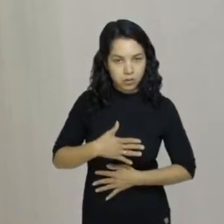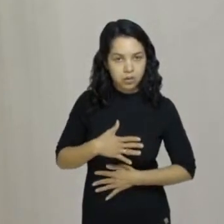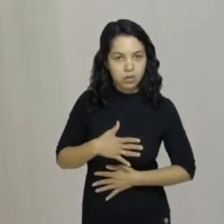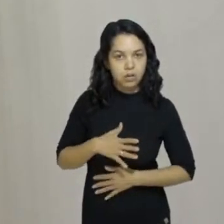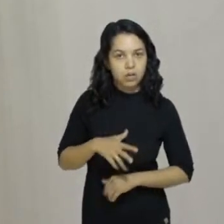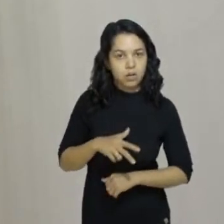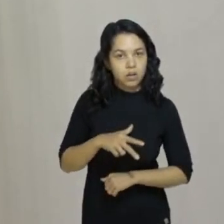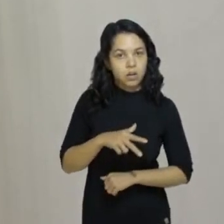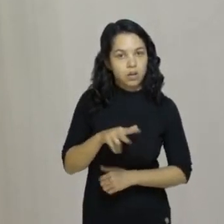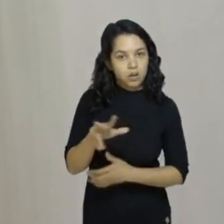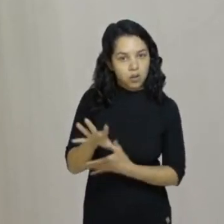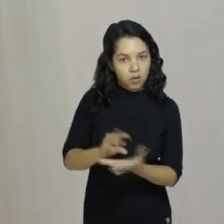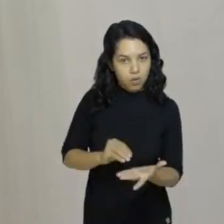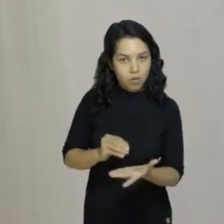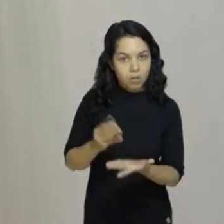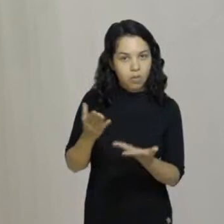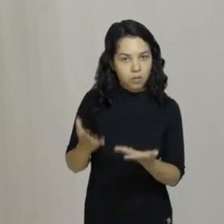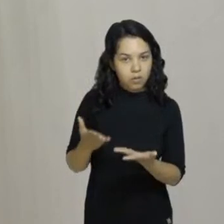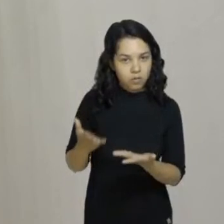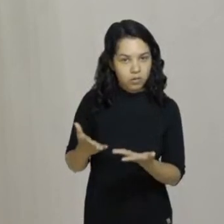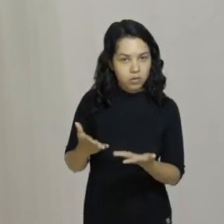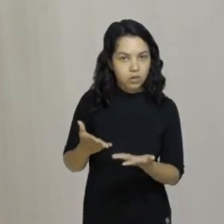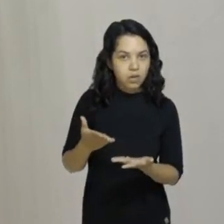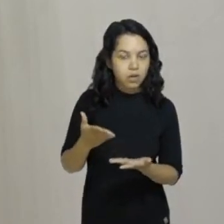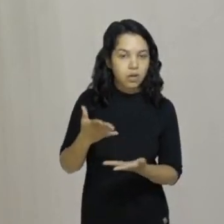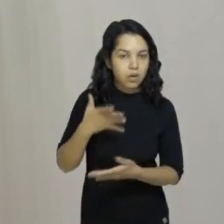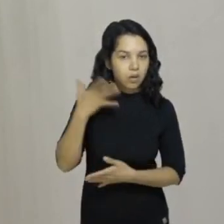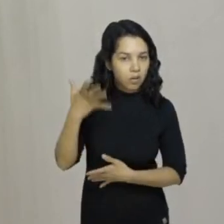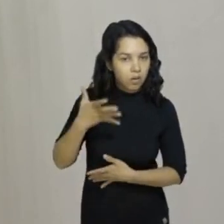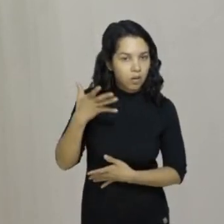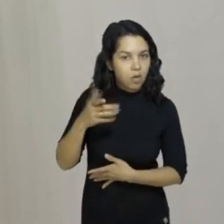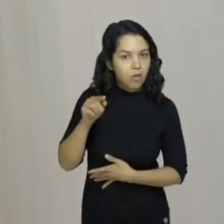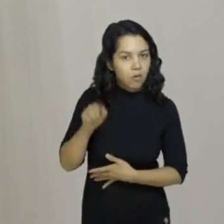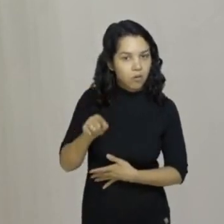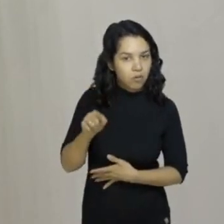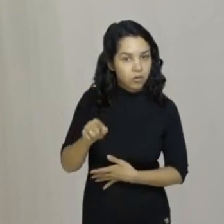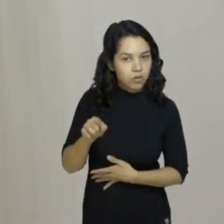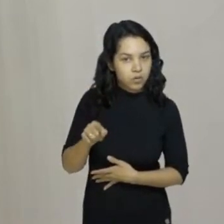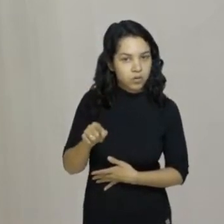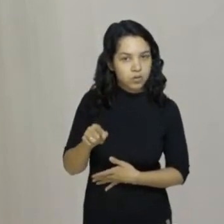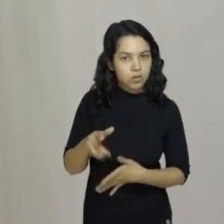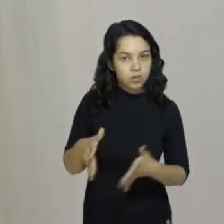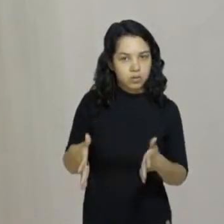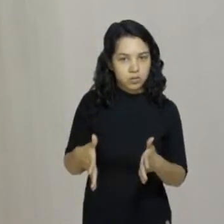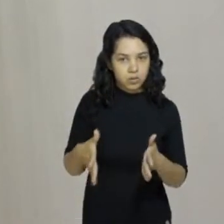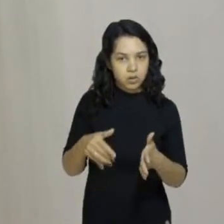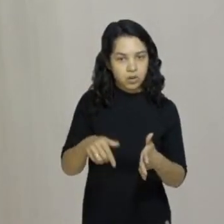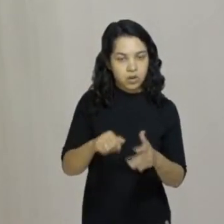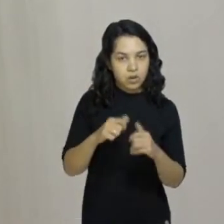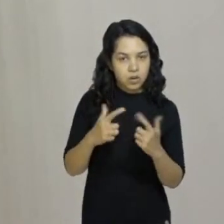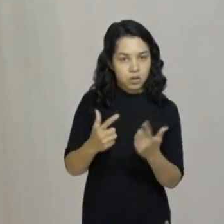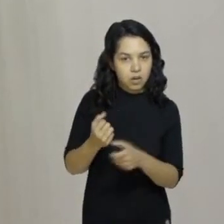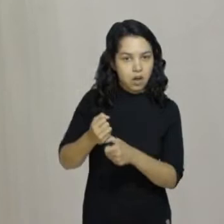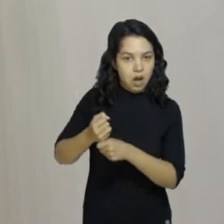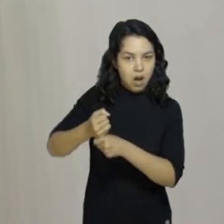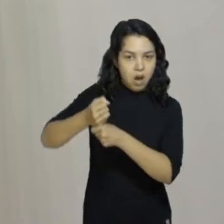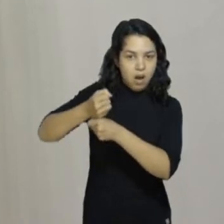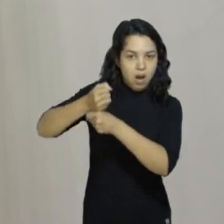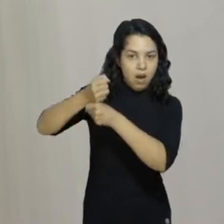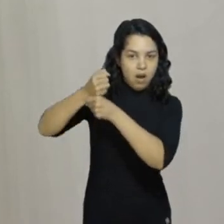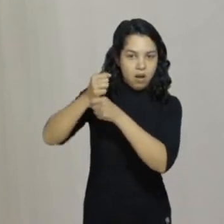A copiar até umas ações de vossa excelência é o decano da nossa casa né como maior número de mandatos